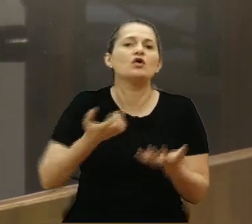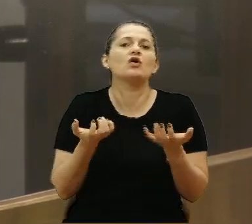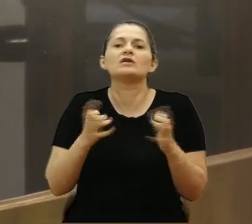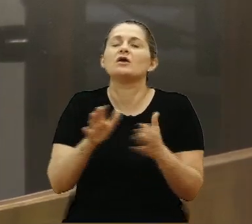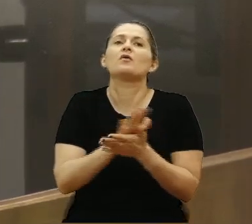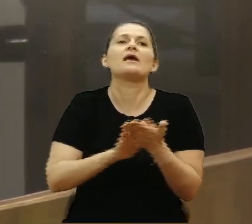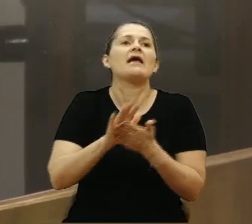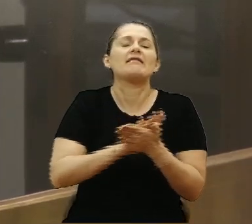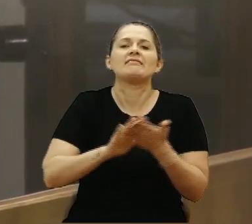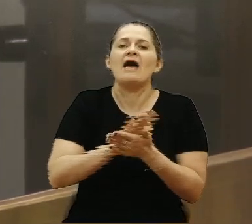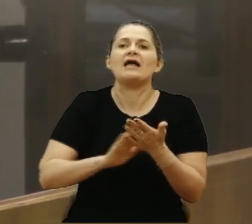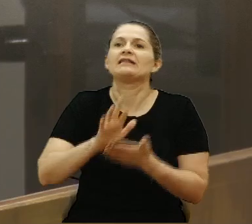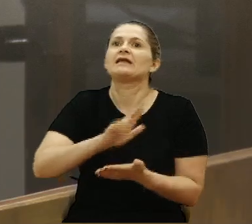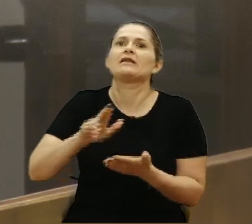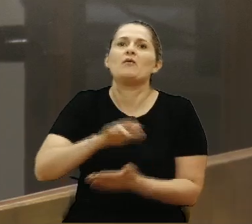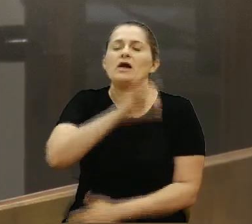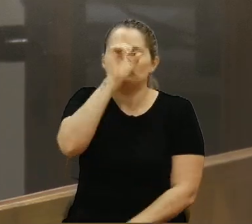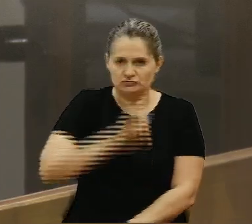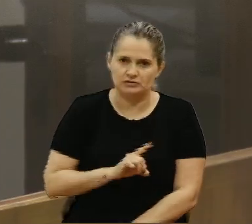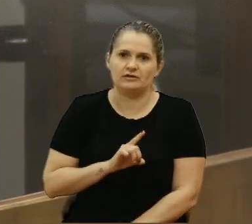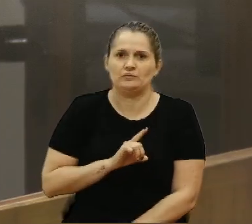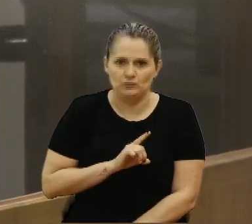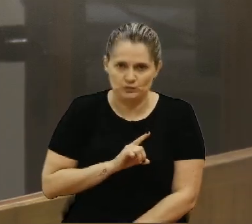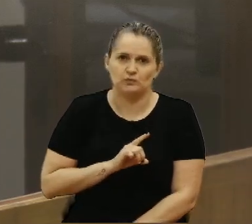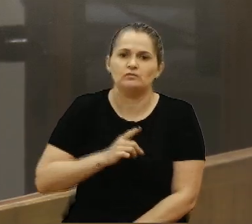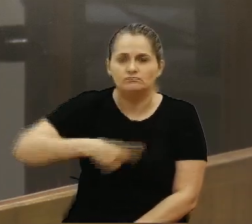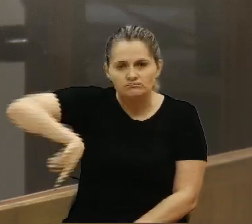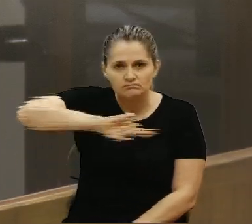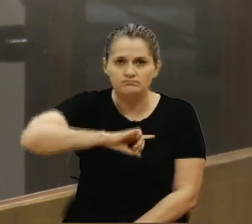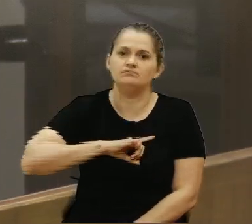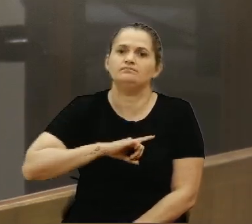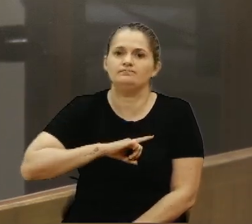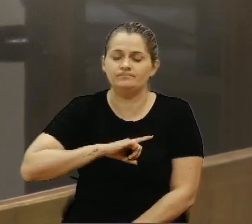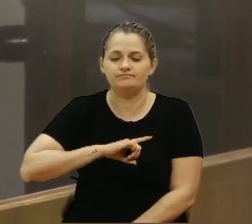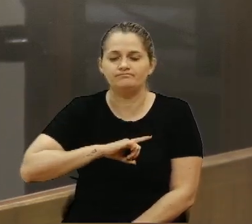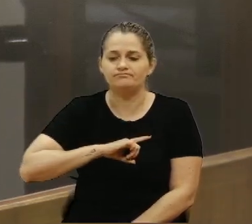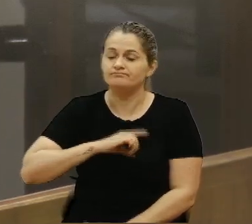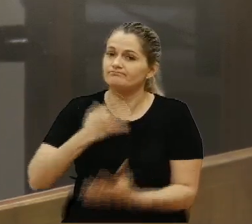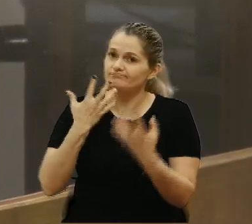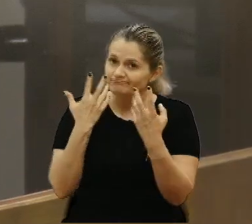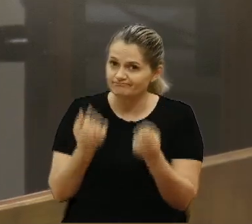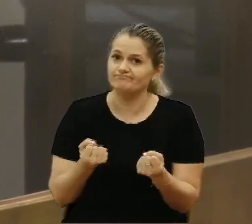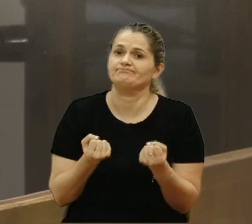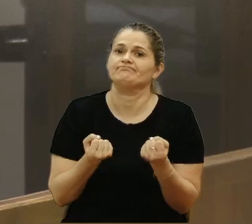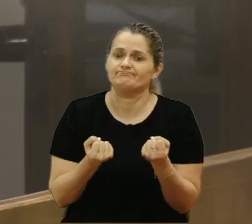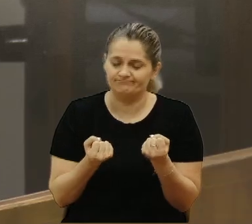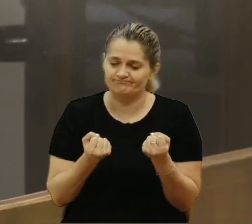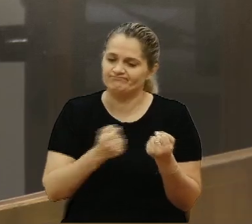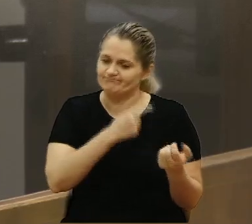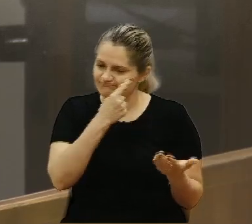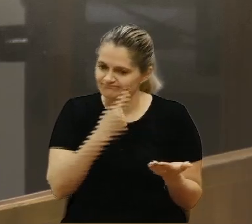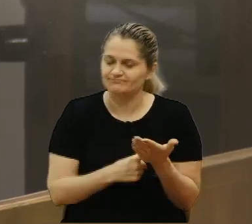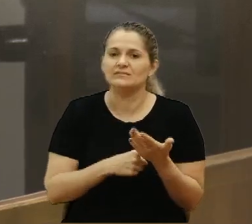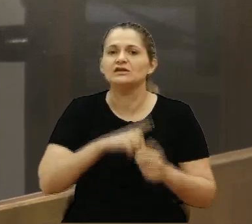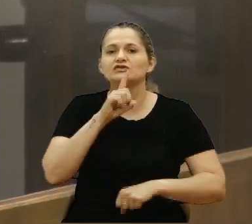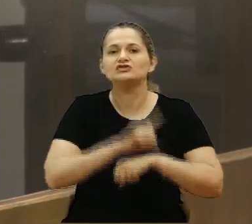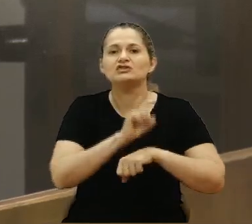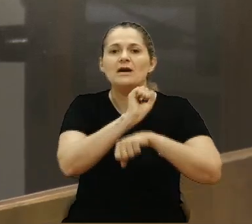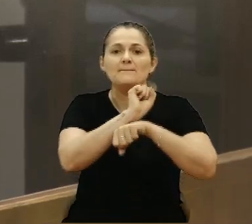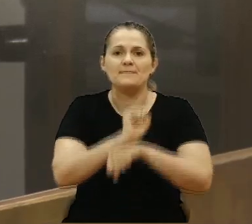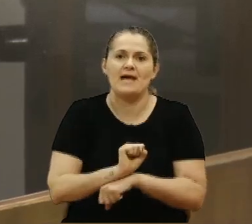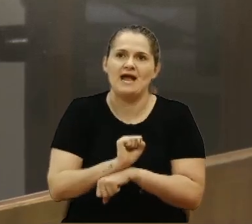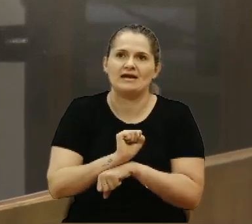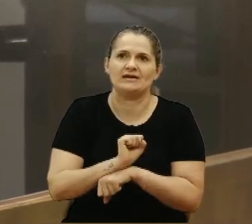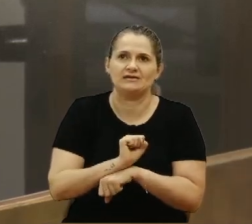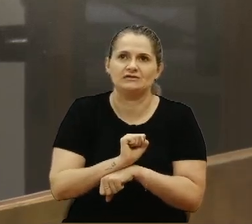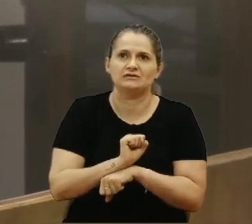seja um direito nosso. Nós nos comprometemos, é bem que todos tenham claro, que os dias de paralisação,